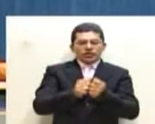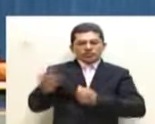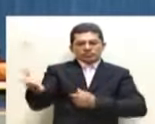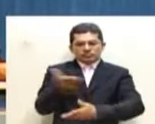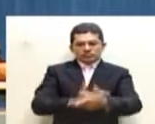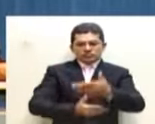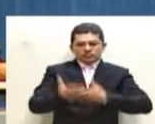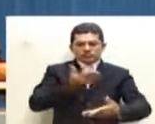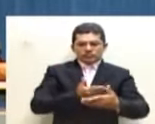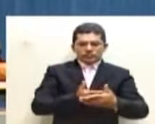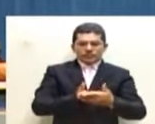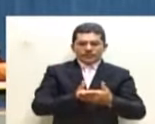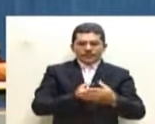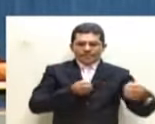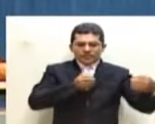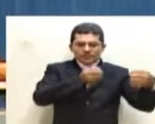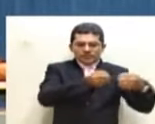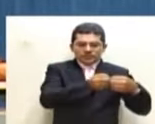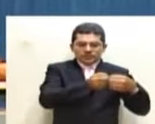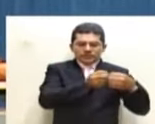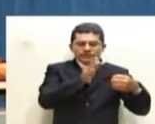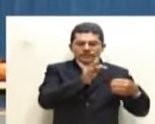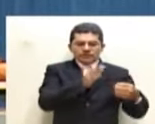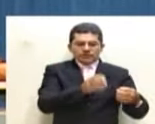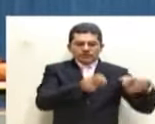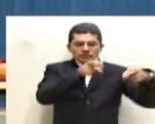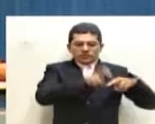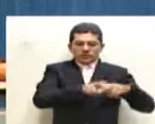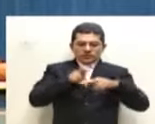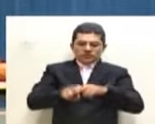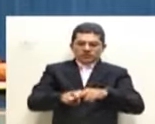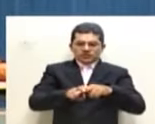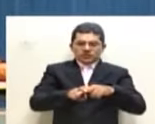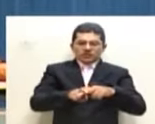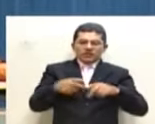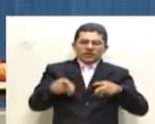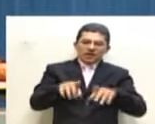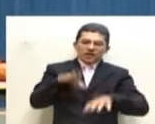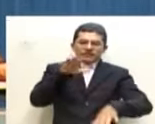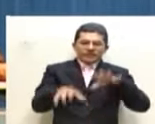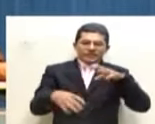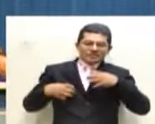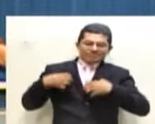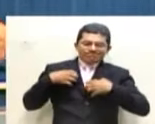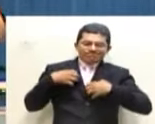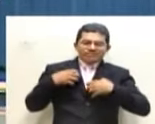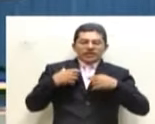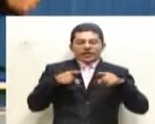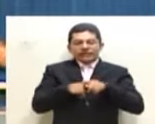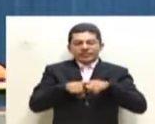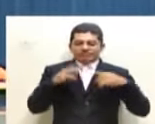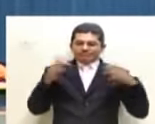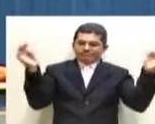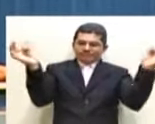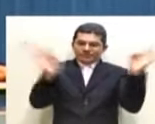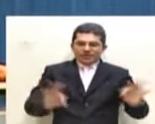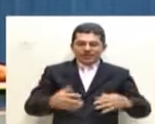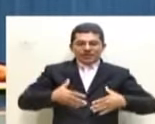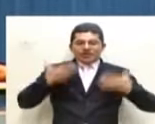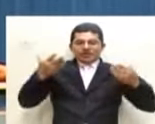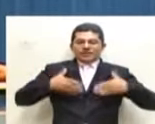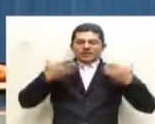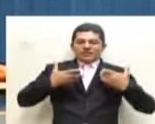até pela questão de proximidade física, as principais angústias, as principais alegrias e os principais